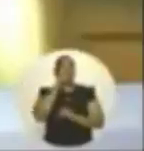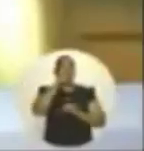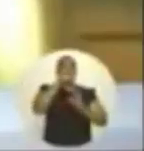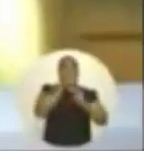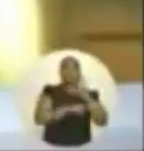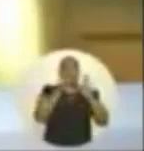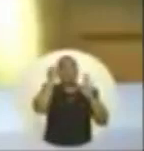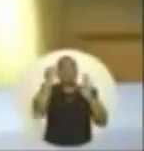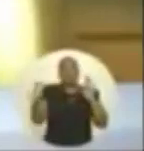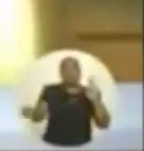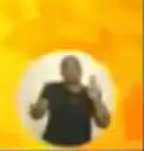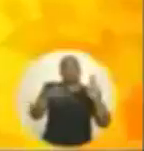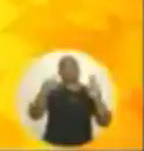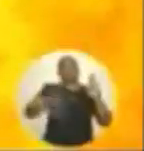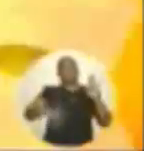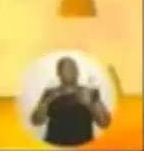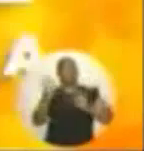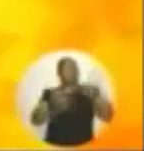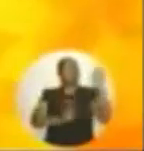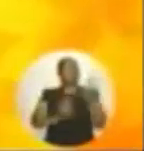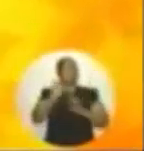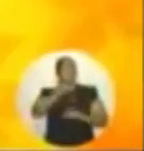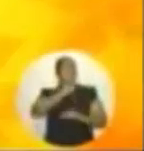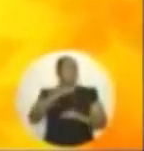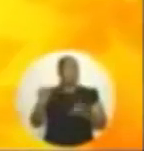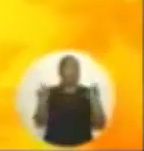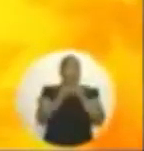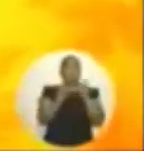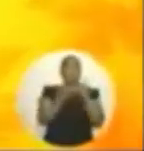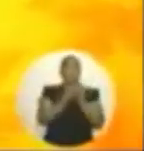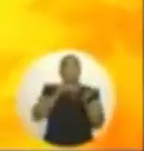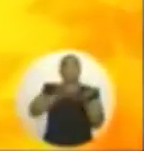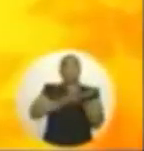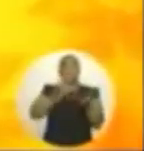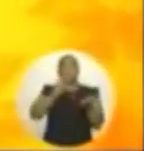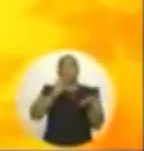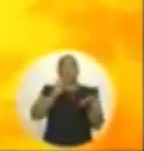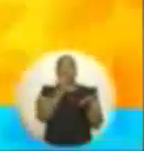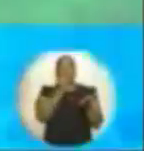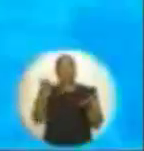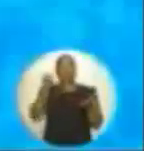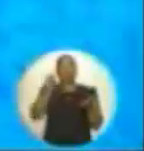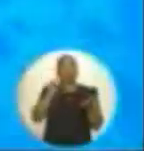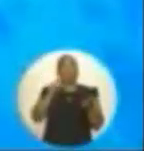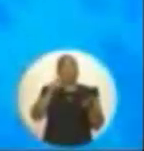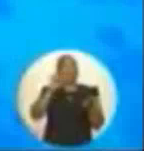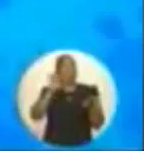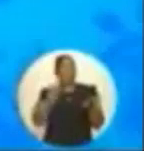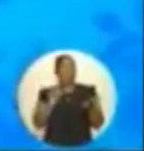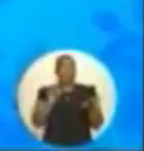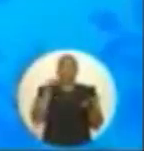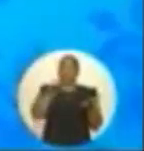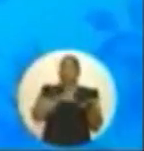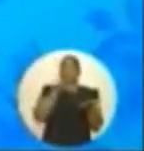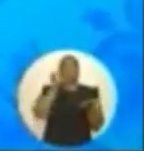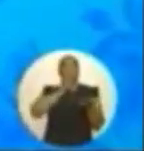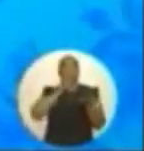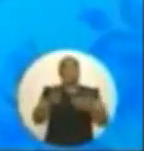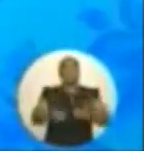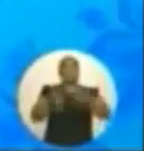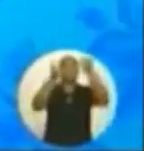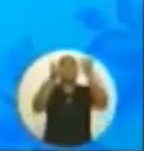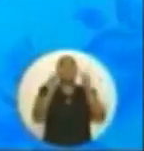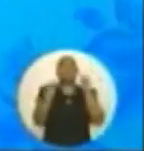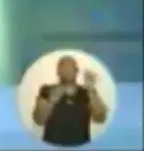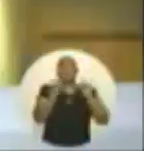projeto inovador que iremos implantar, como também o projeto Botão do Pânico, para aperfeiçoar